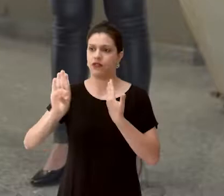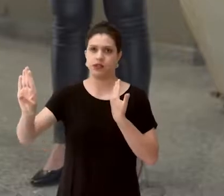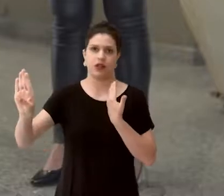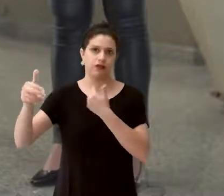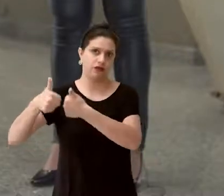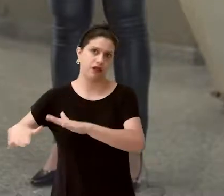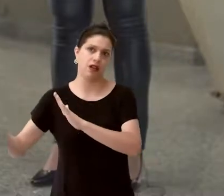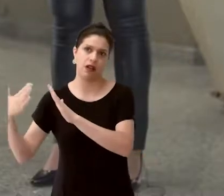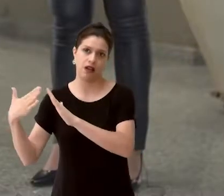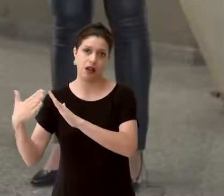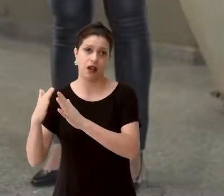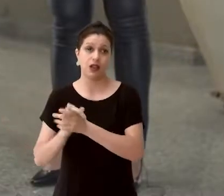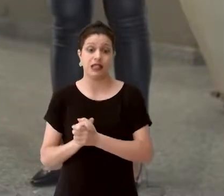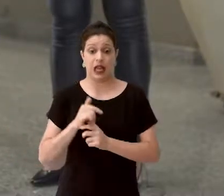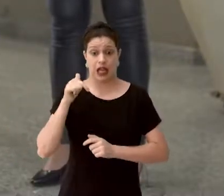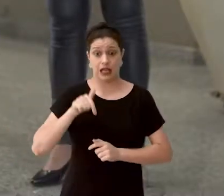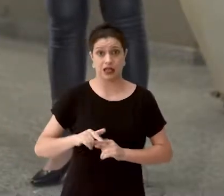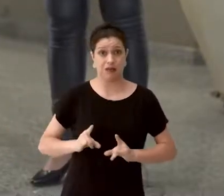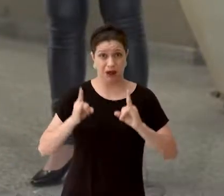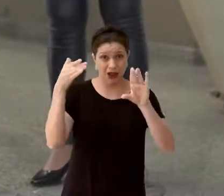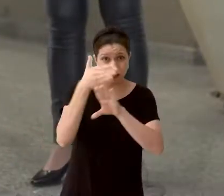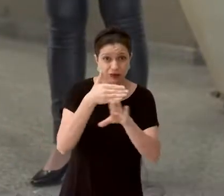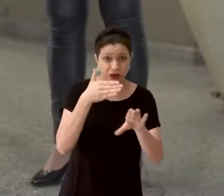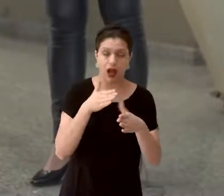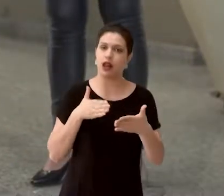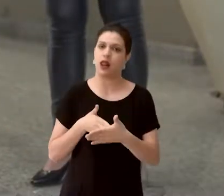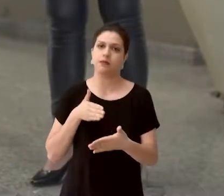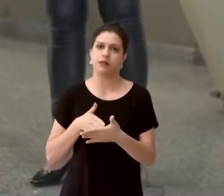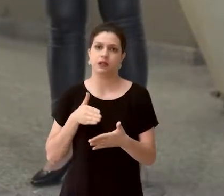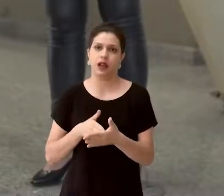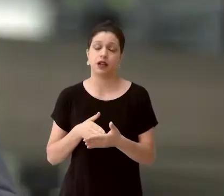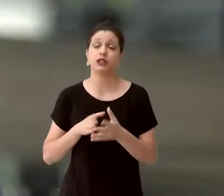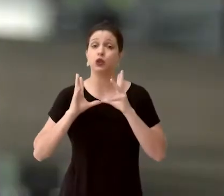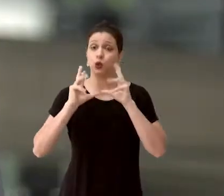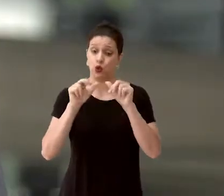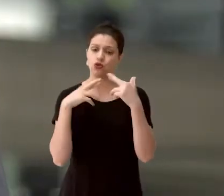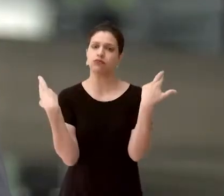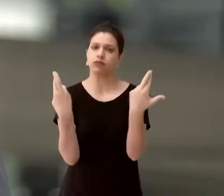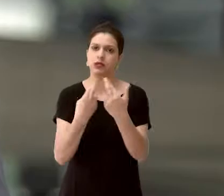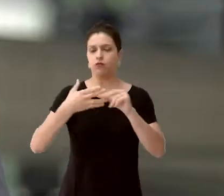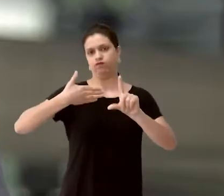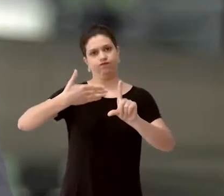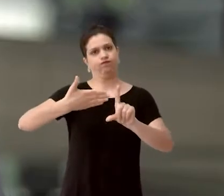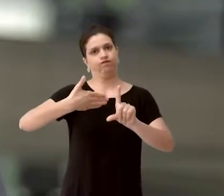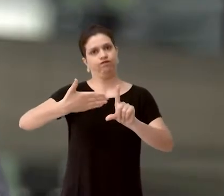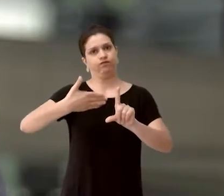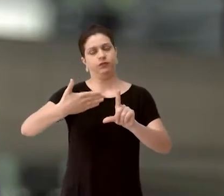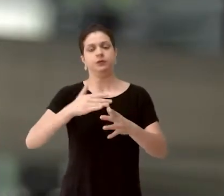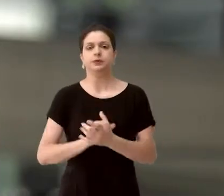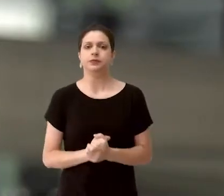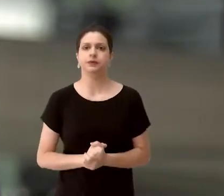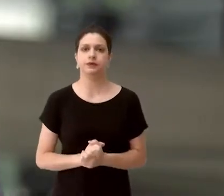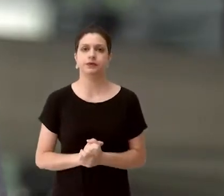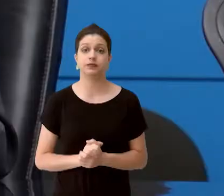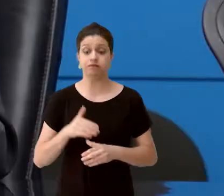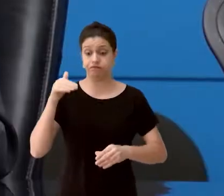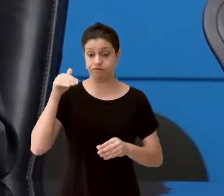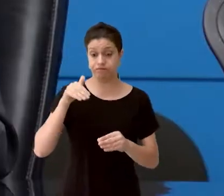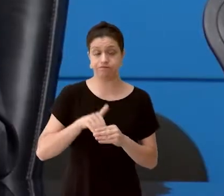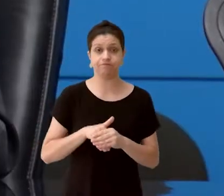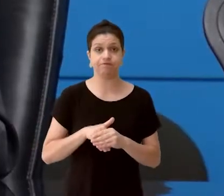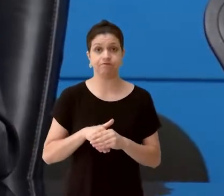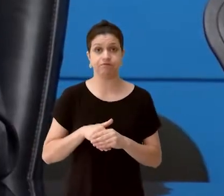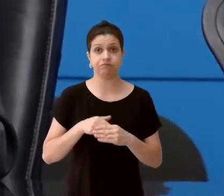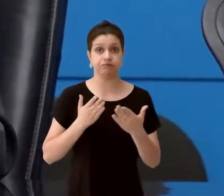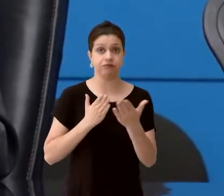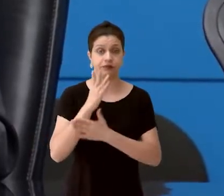risco foram afastados, a ocupação do prédio foi limitada e as sessões passaram a ser virtuais. Na ordem